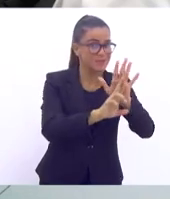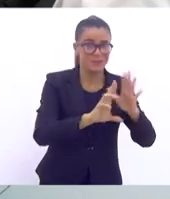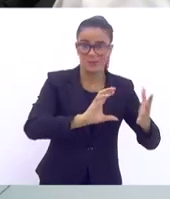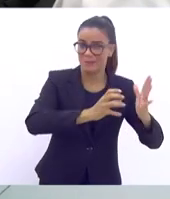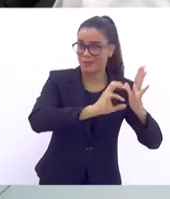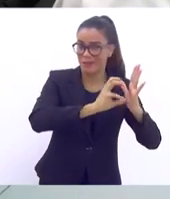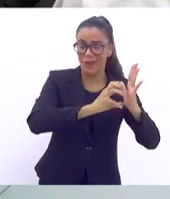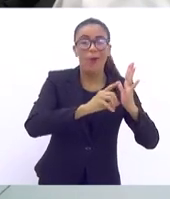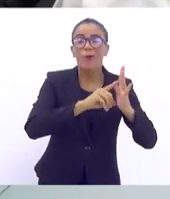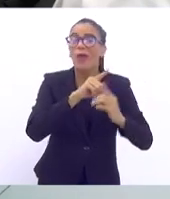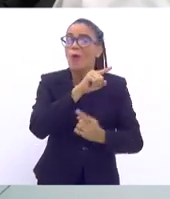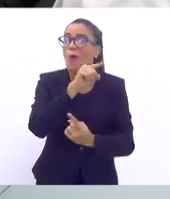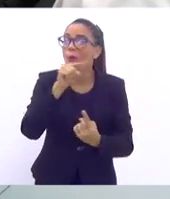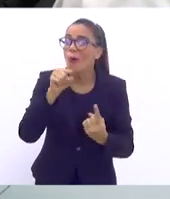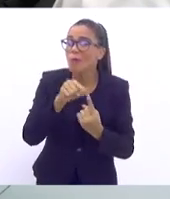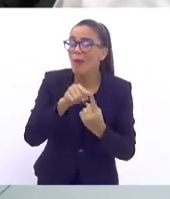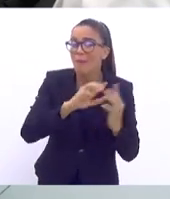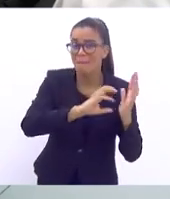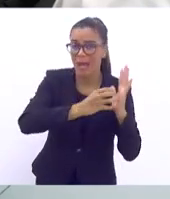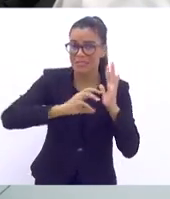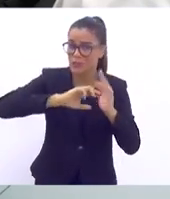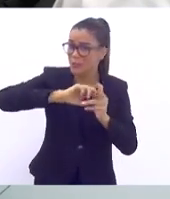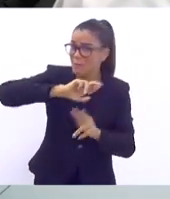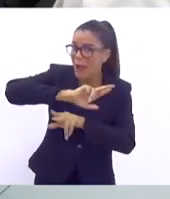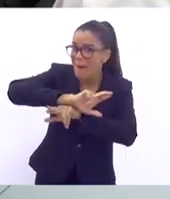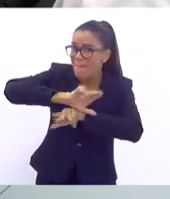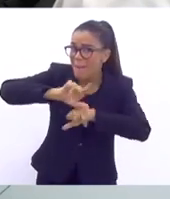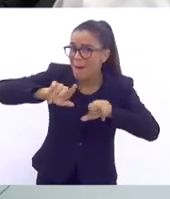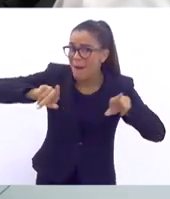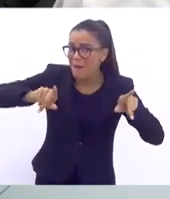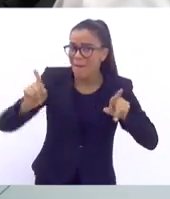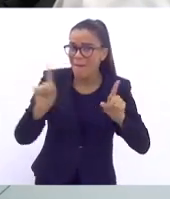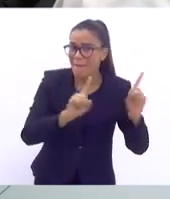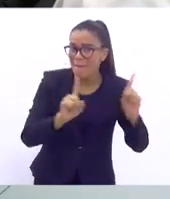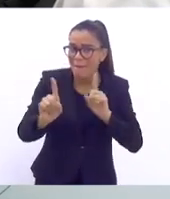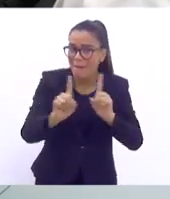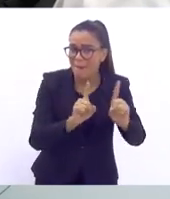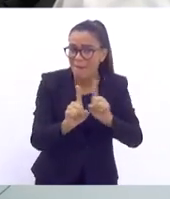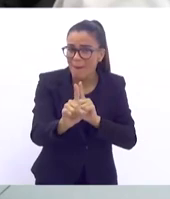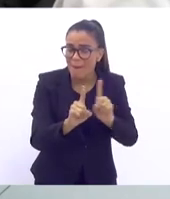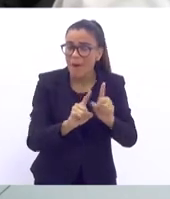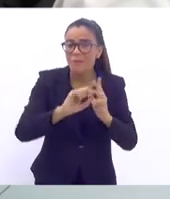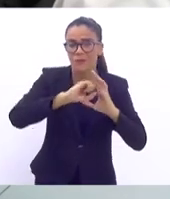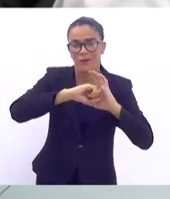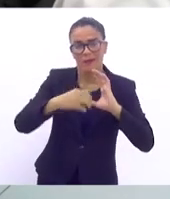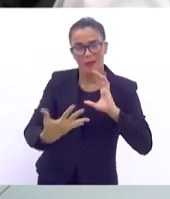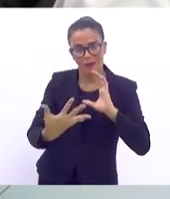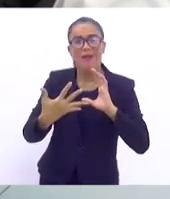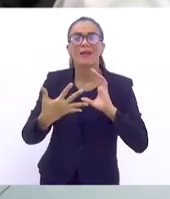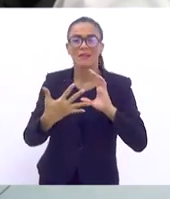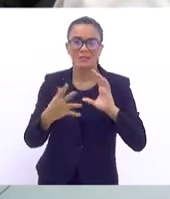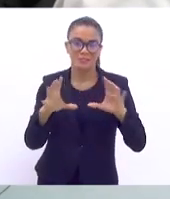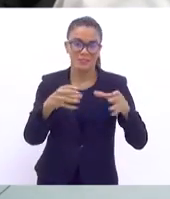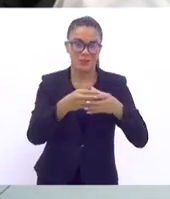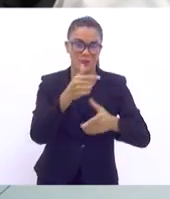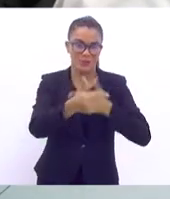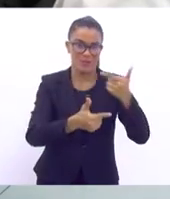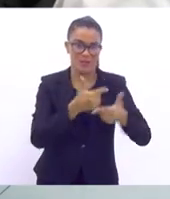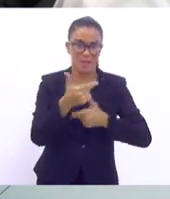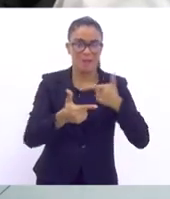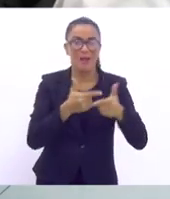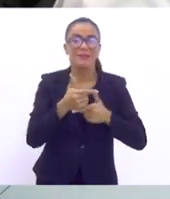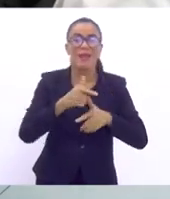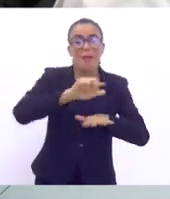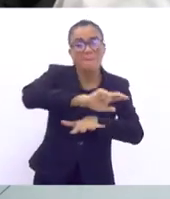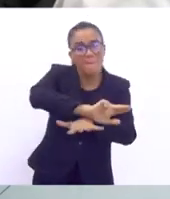pré-requisitos é Deputados de partidos diferentes justamente porque é característica delas desse reflexo